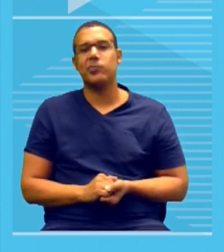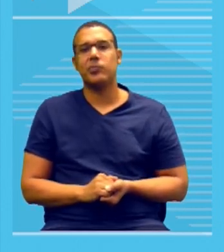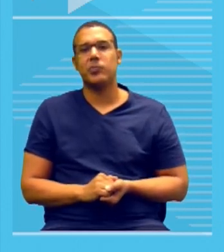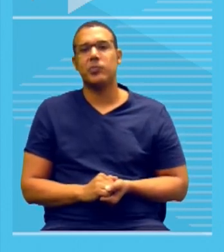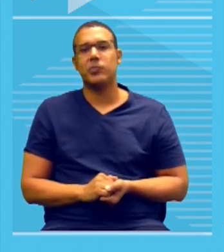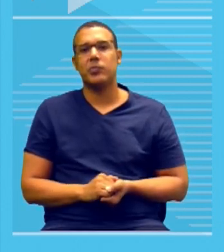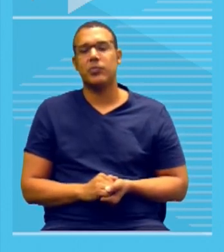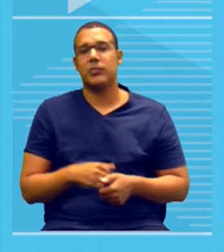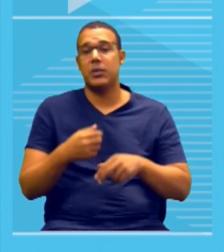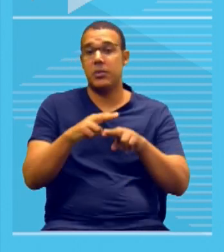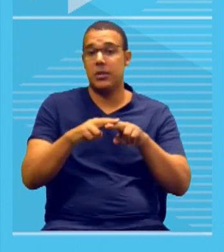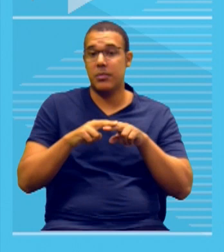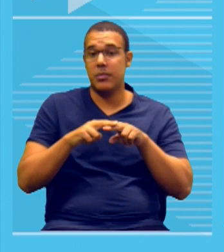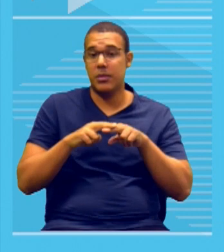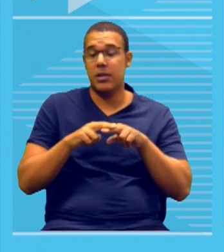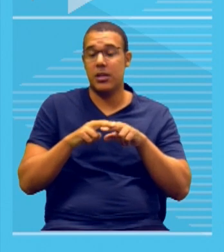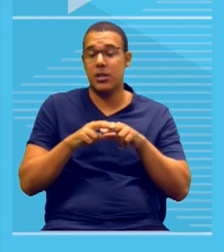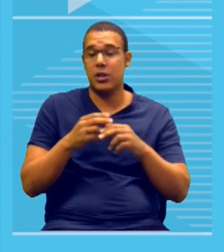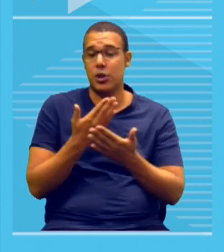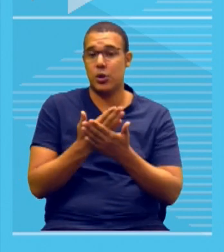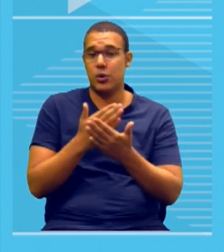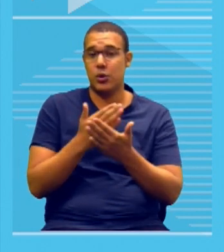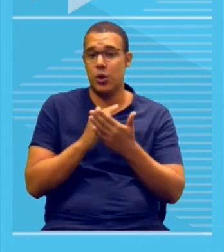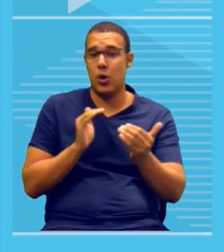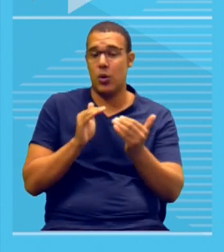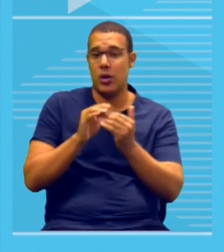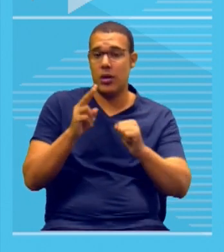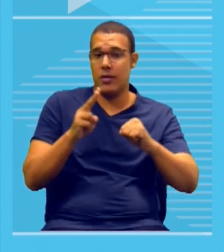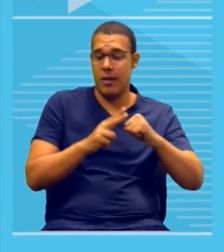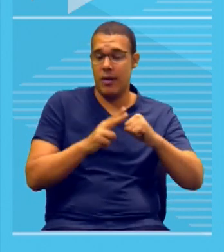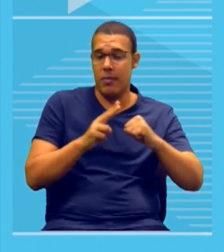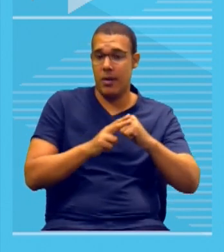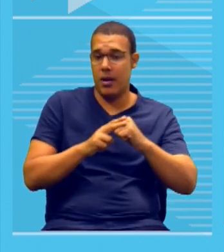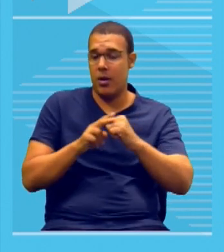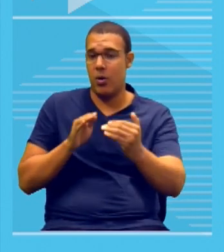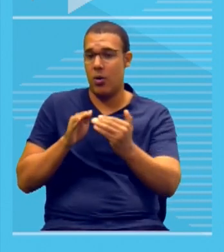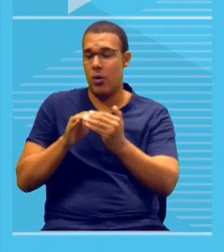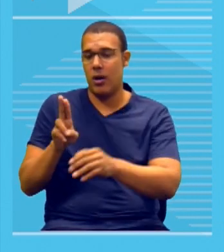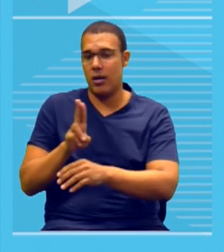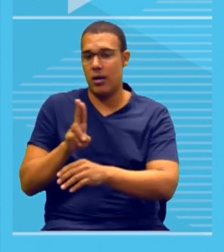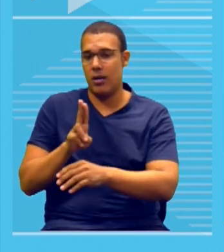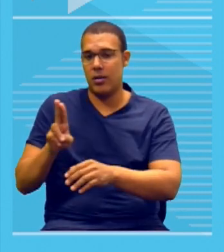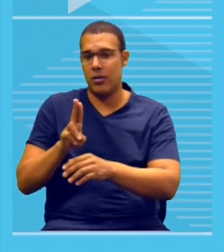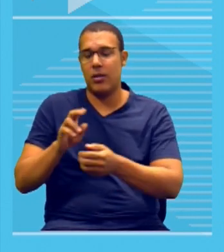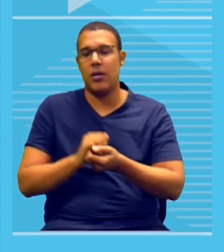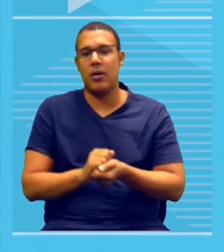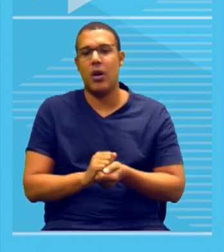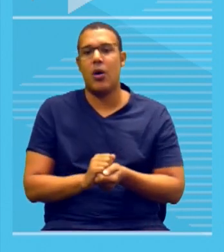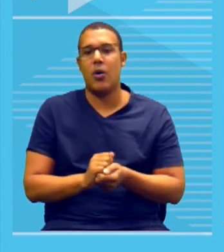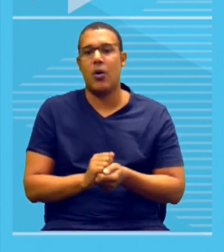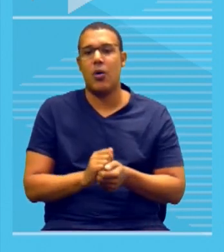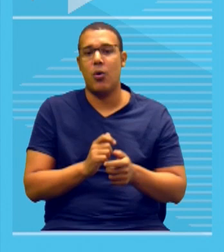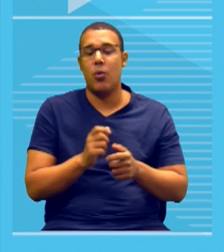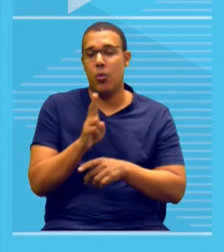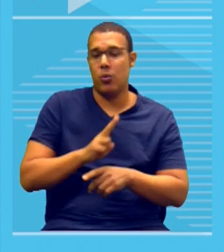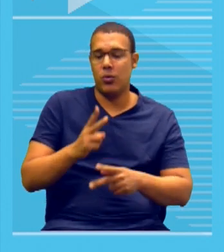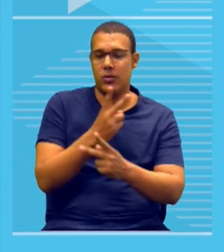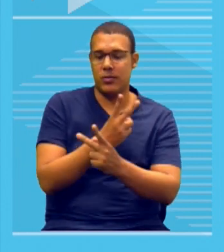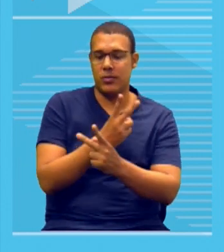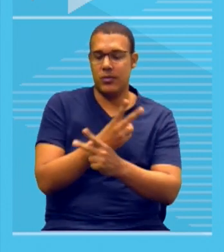aqui a concordância verbal concordância nominal colocação pronominal